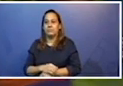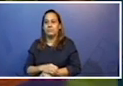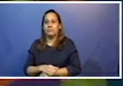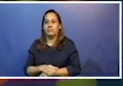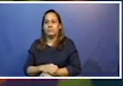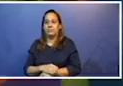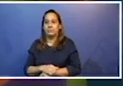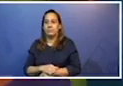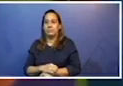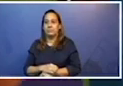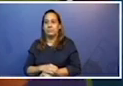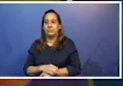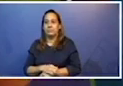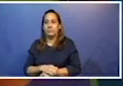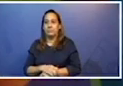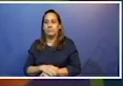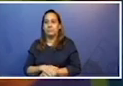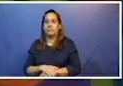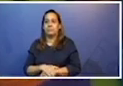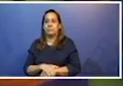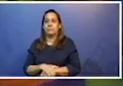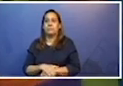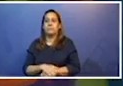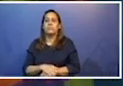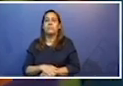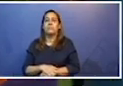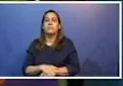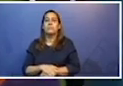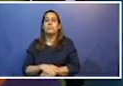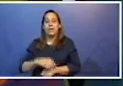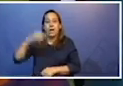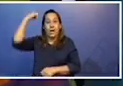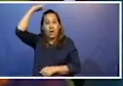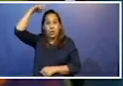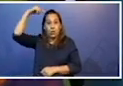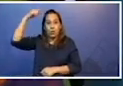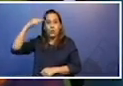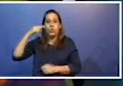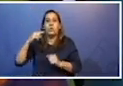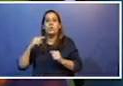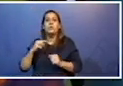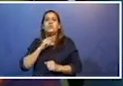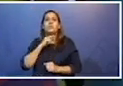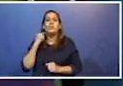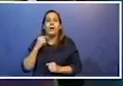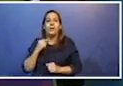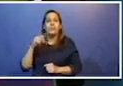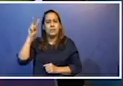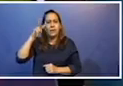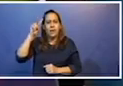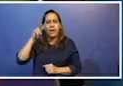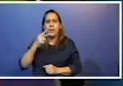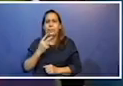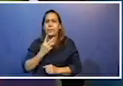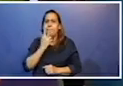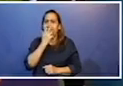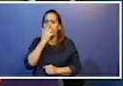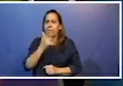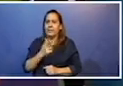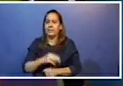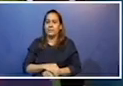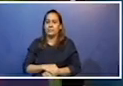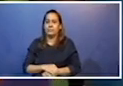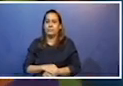do frade. Do frade não, de frade, né? Coroa de frade. E lembra mesmo, né, pessoal? Olha só, parece uma coroa. E